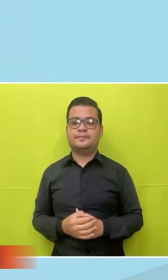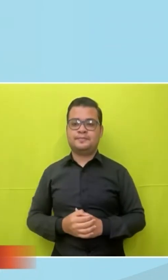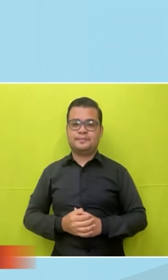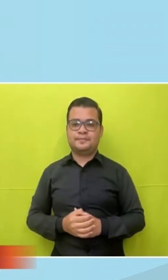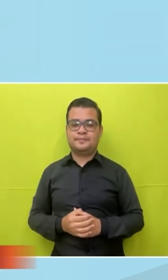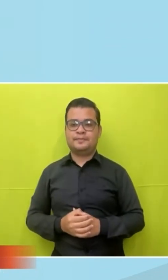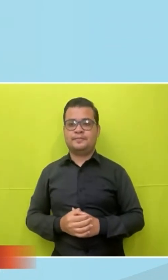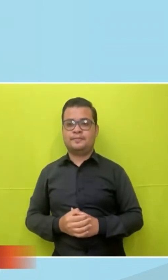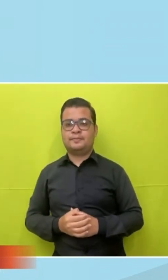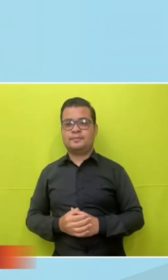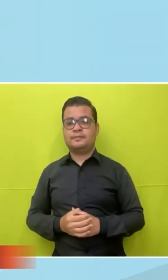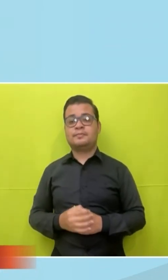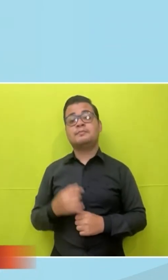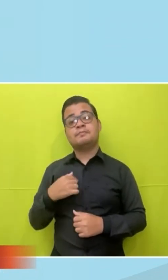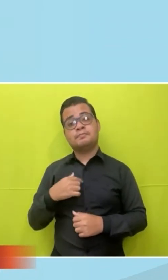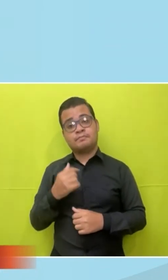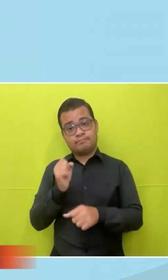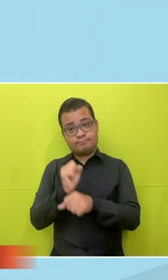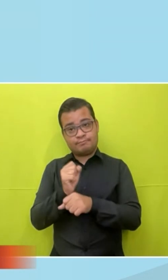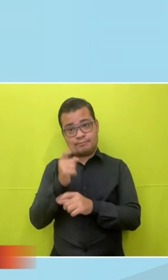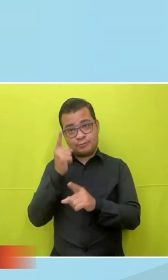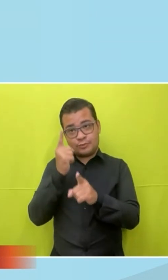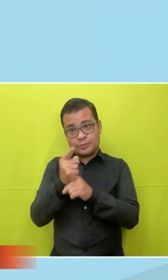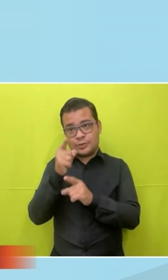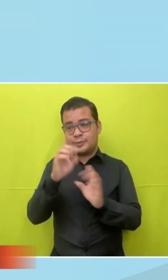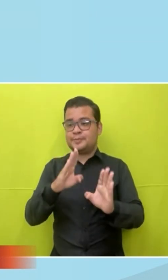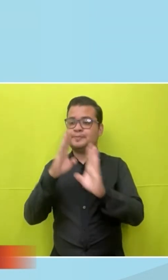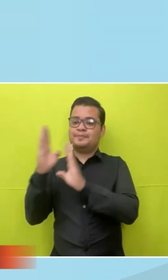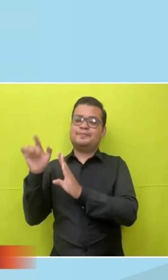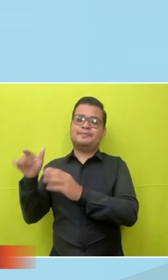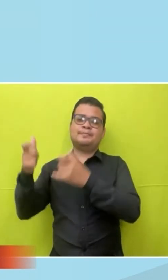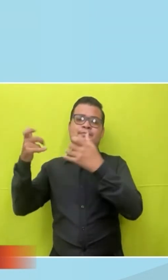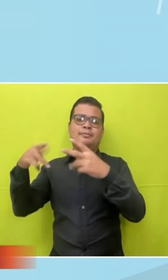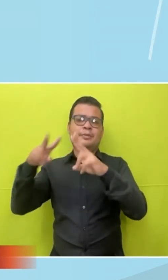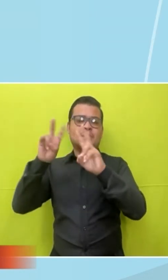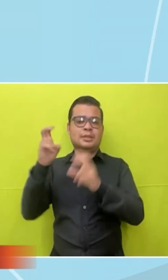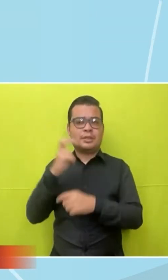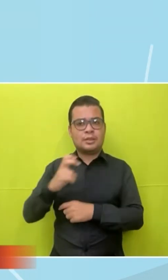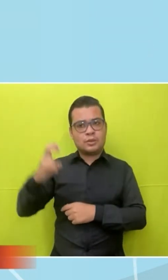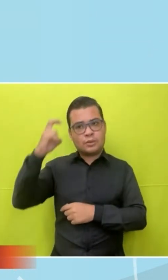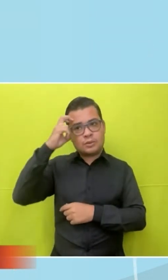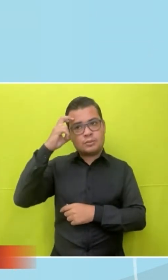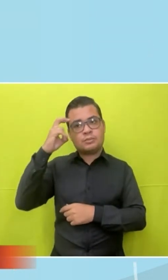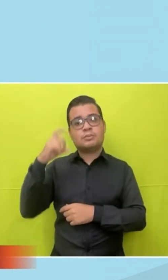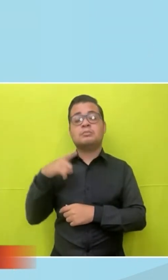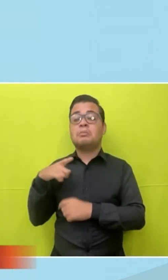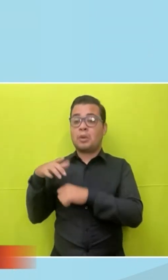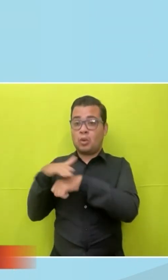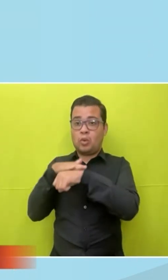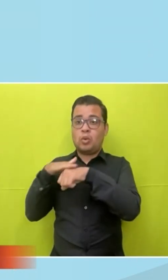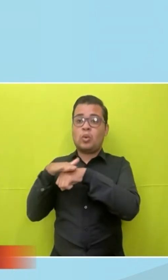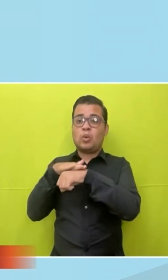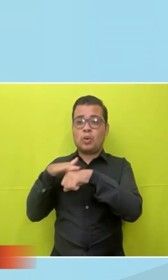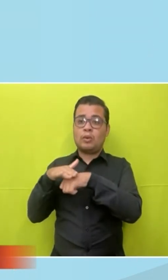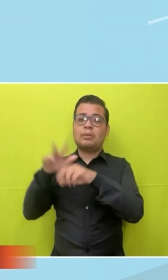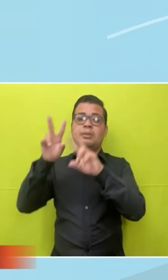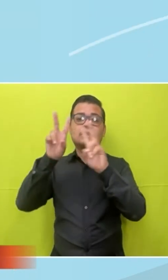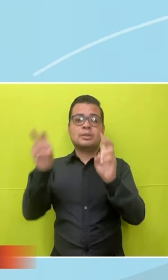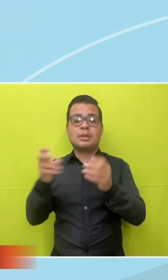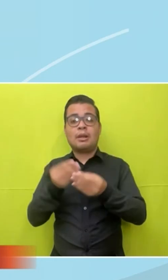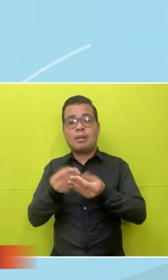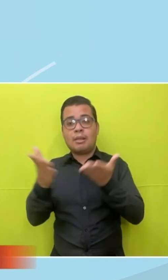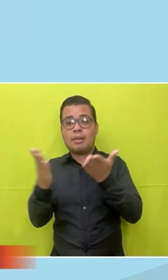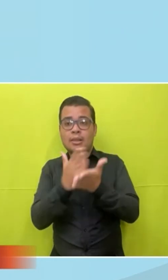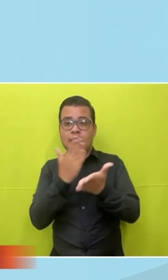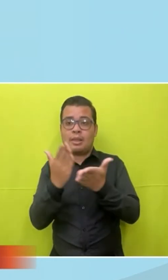62991811406. Te espero no nosso próximo bloco para falar sobre cultura. A gente vai conversar a respeito do lançamento do livro